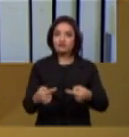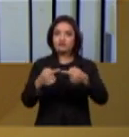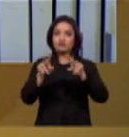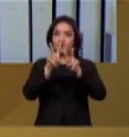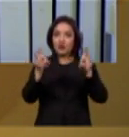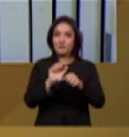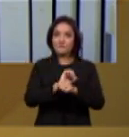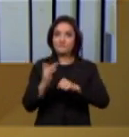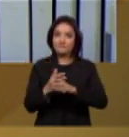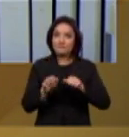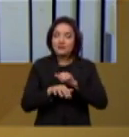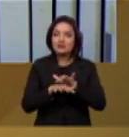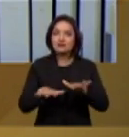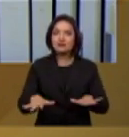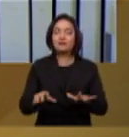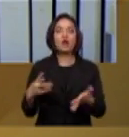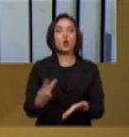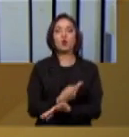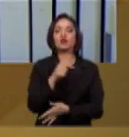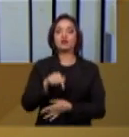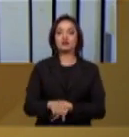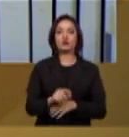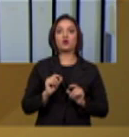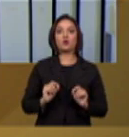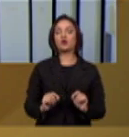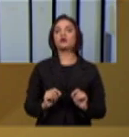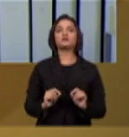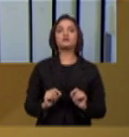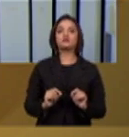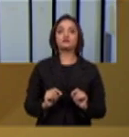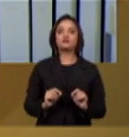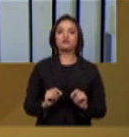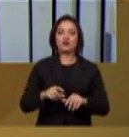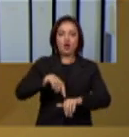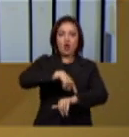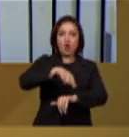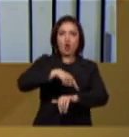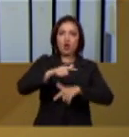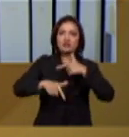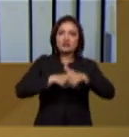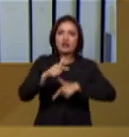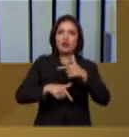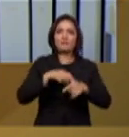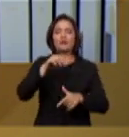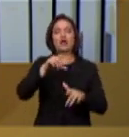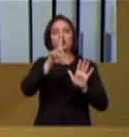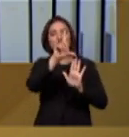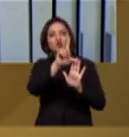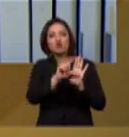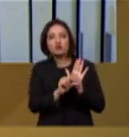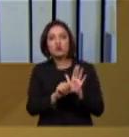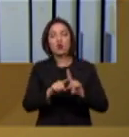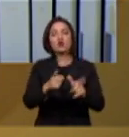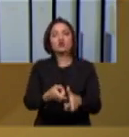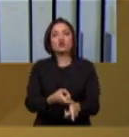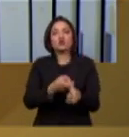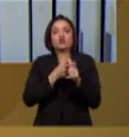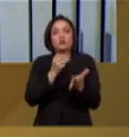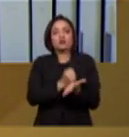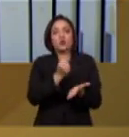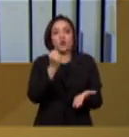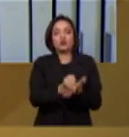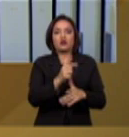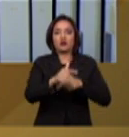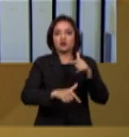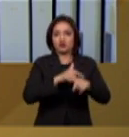proferidos por esta Corte. Legitimidade da redução da jornada de trabalho e do salário ou da suspensão temporária do contrato